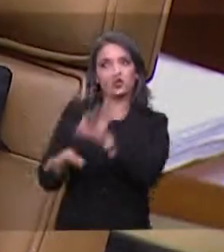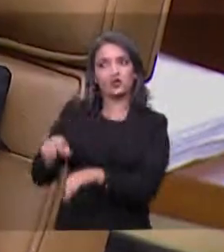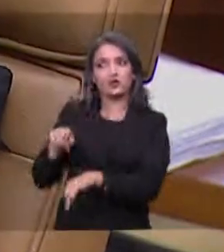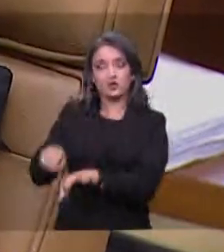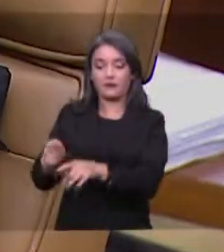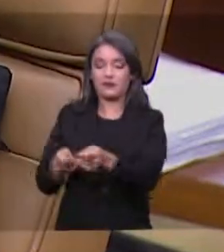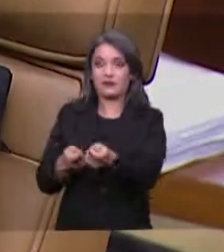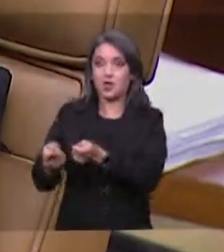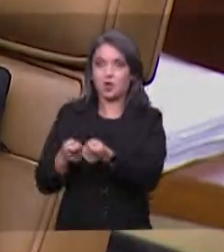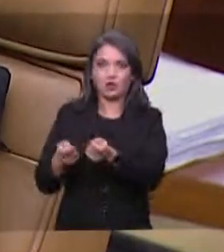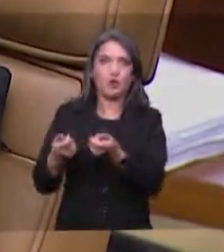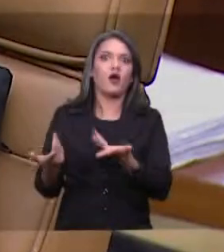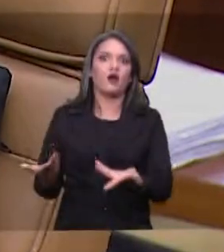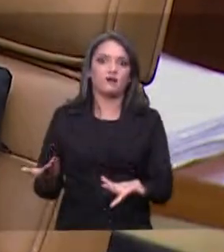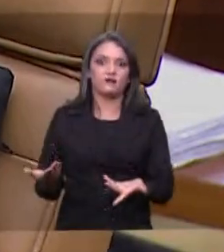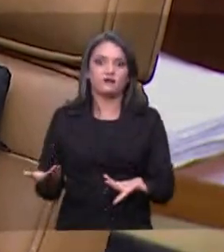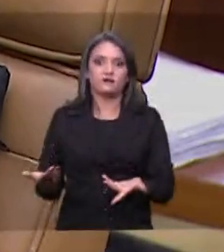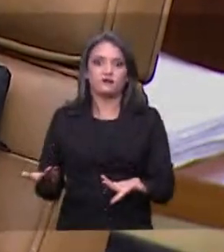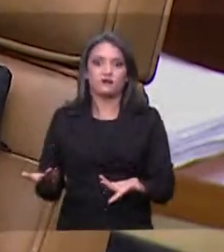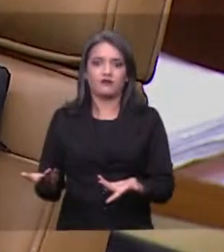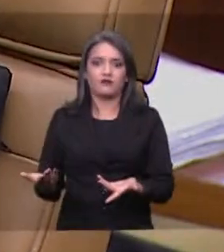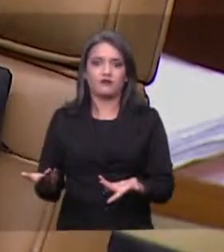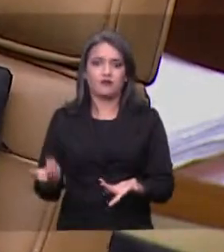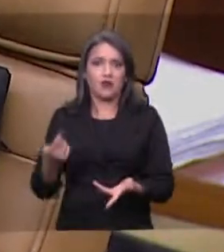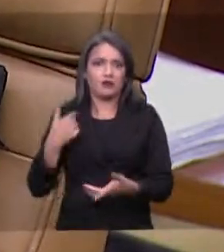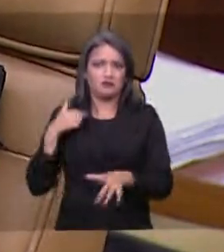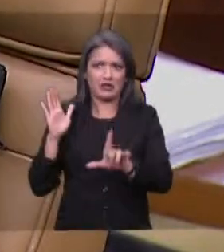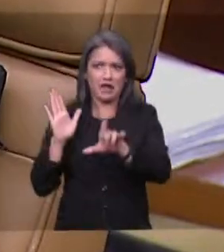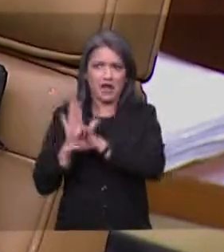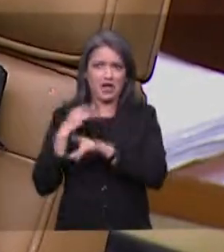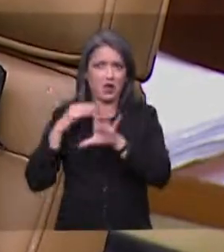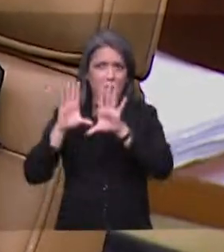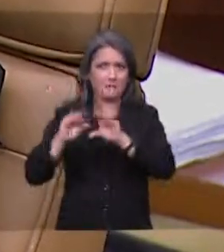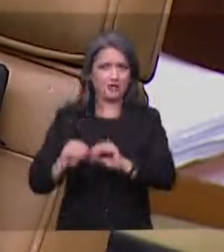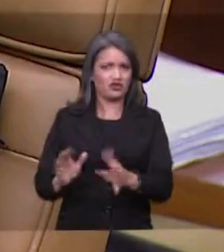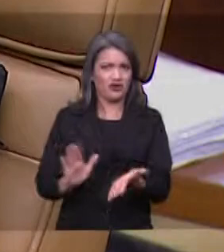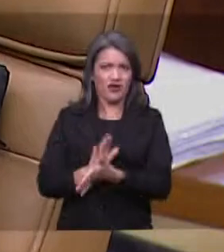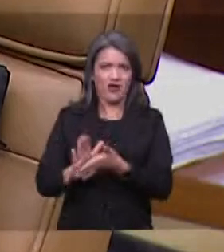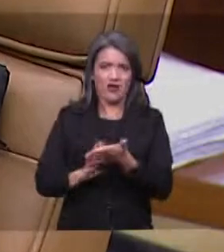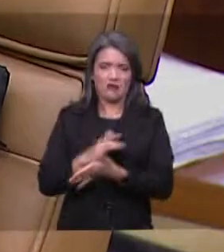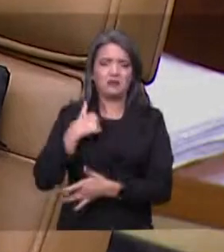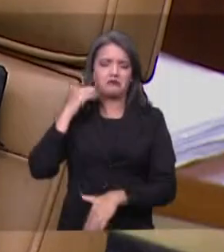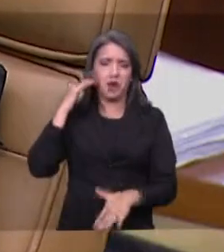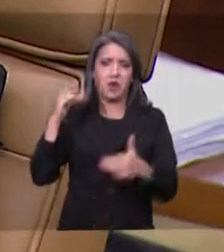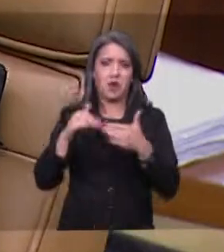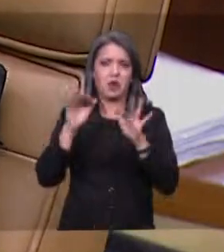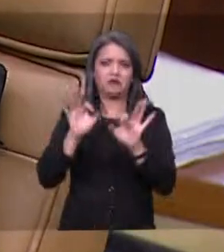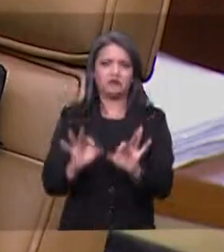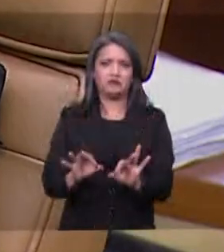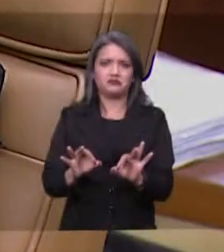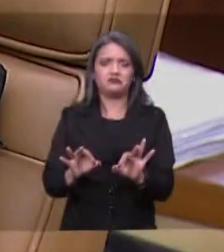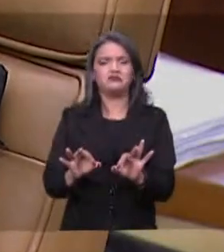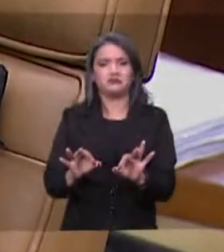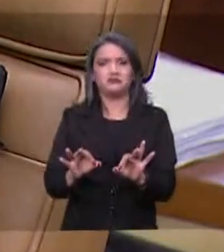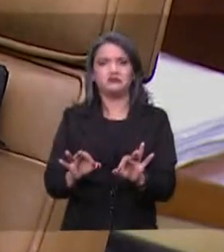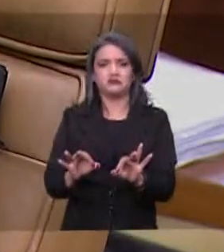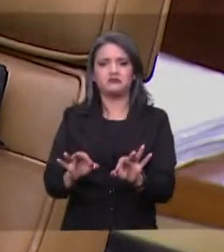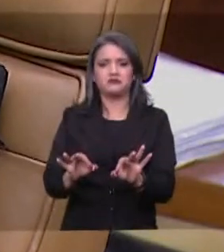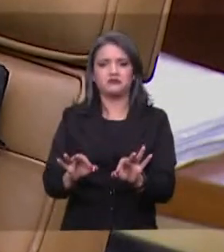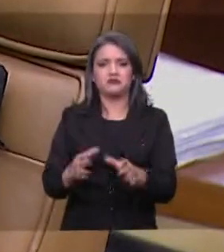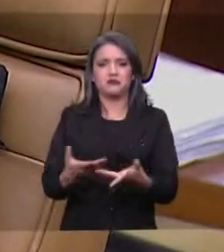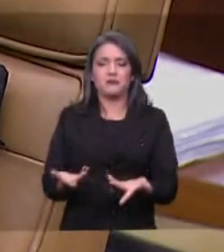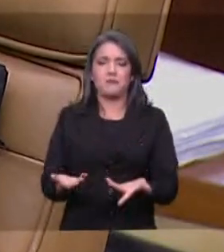menciono lá na frente. Eu não mexi na lei. Então, eu estou de acordo com essa redação atribuída